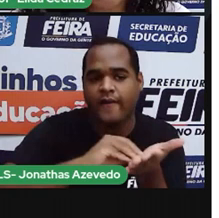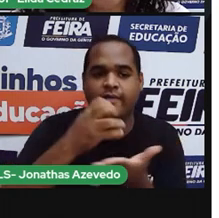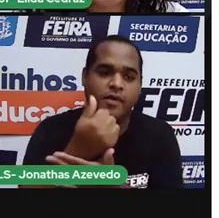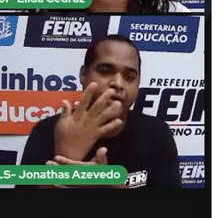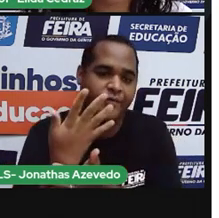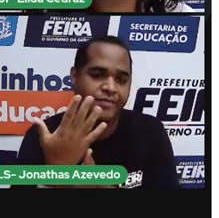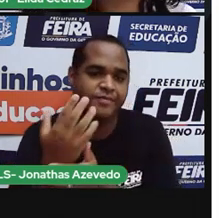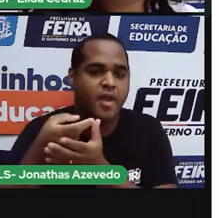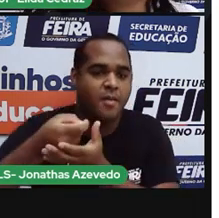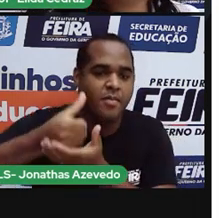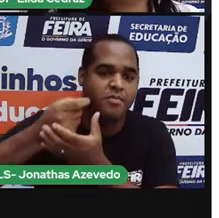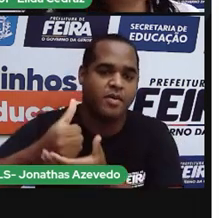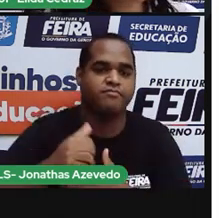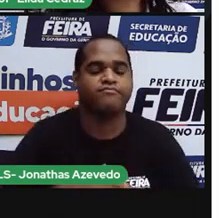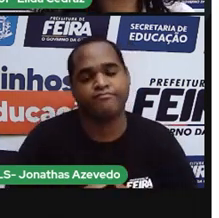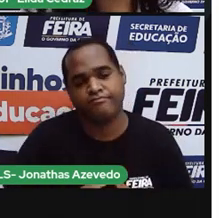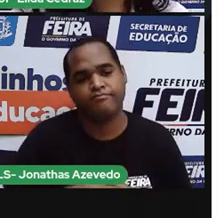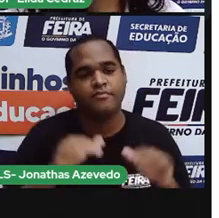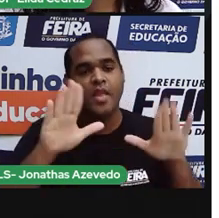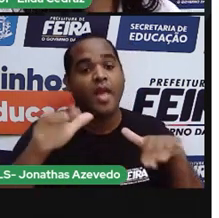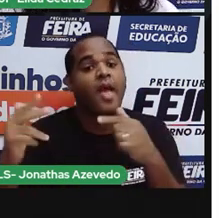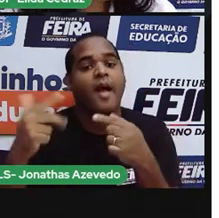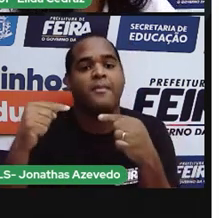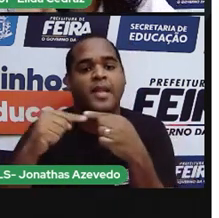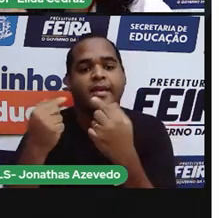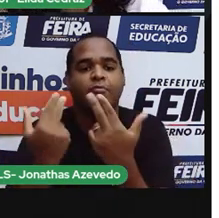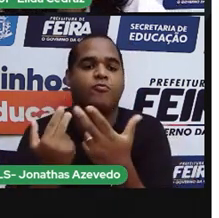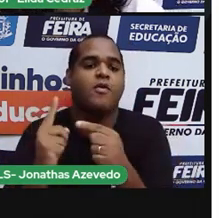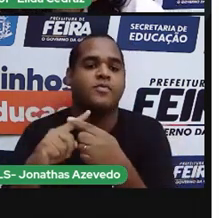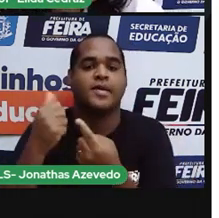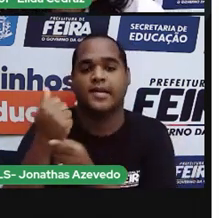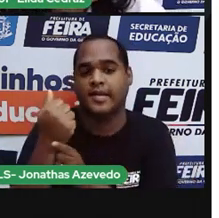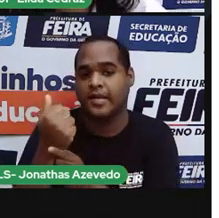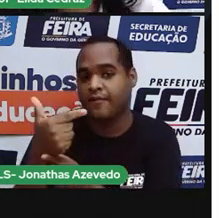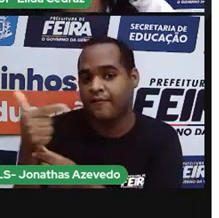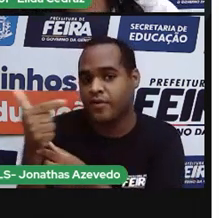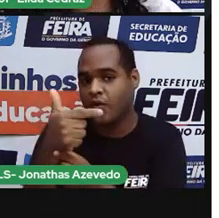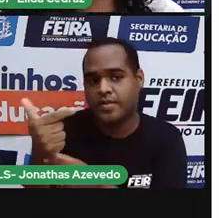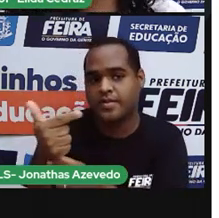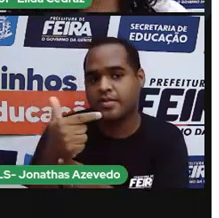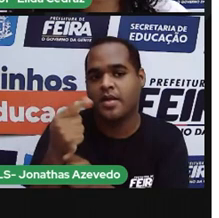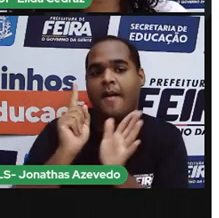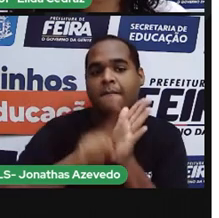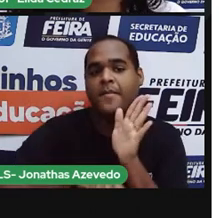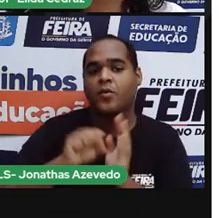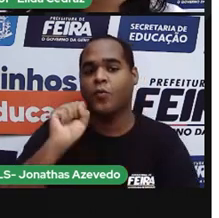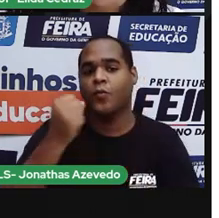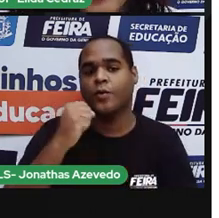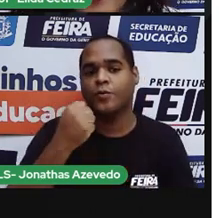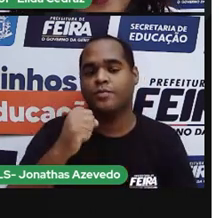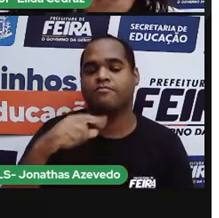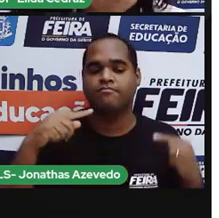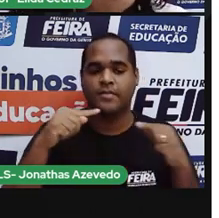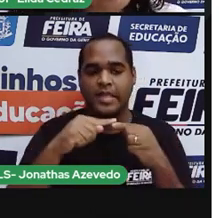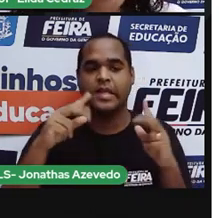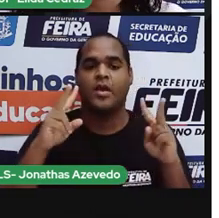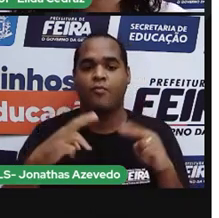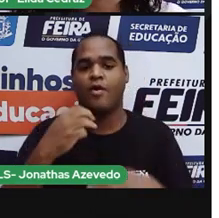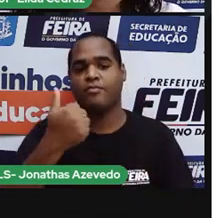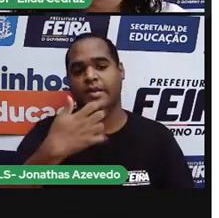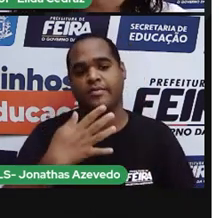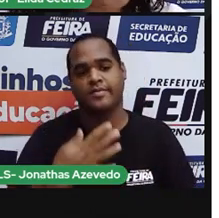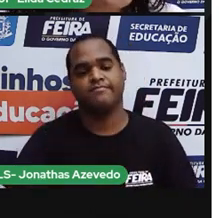14 bolinhas. É a mesma coisa de fazer 22 menos 8, que também